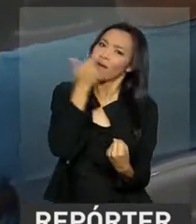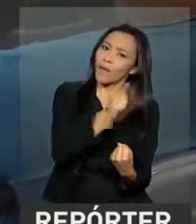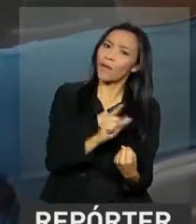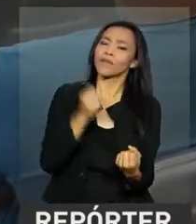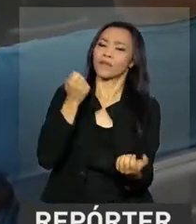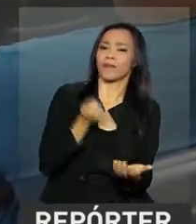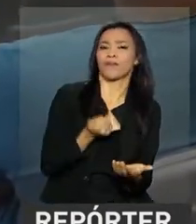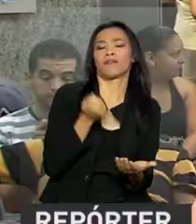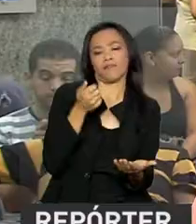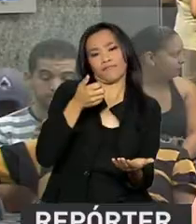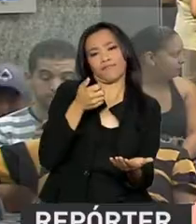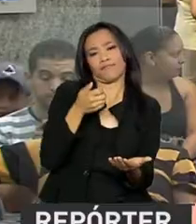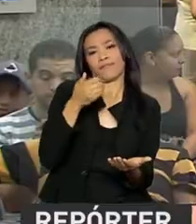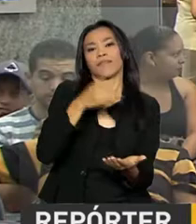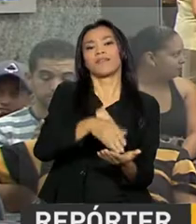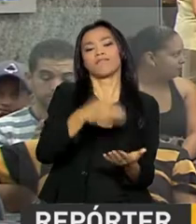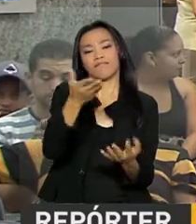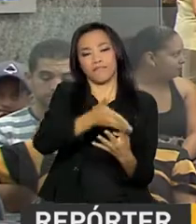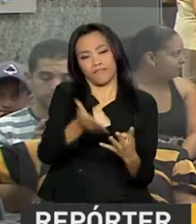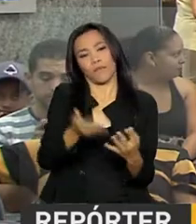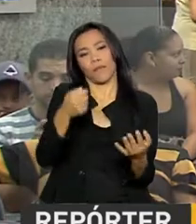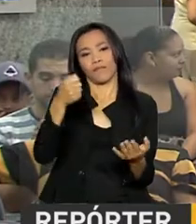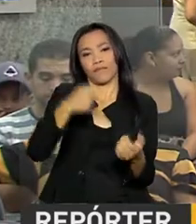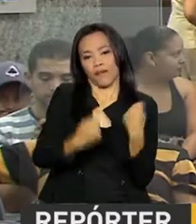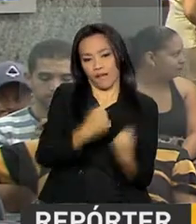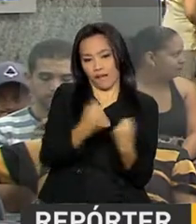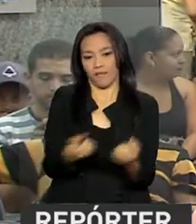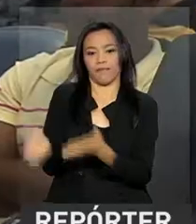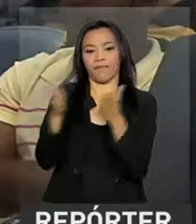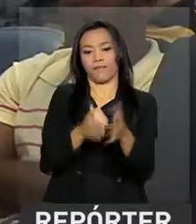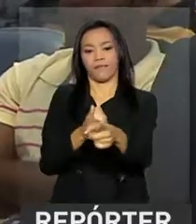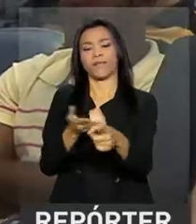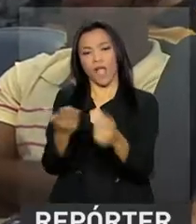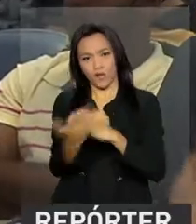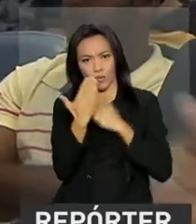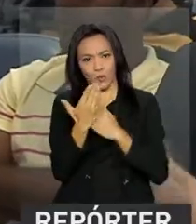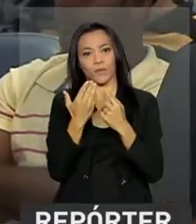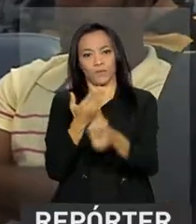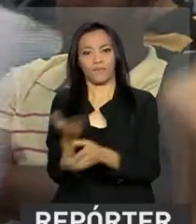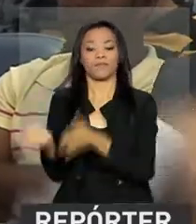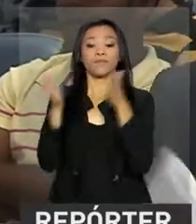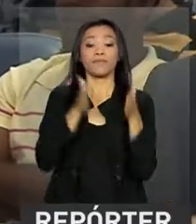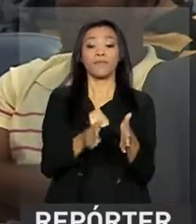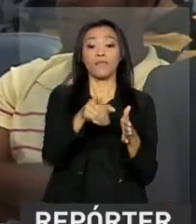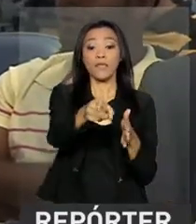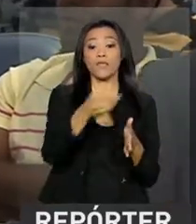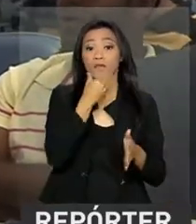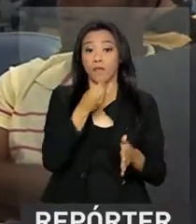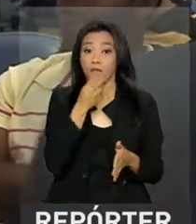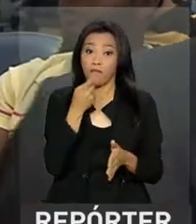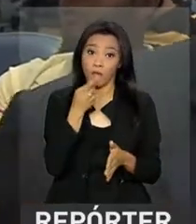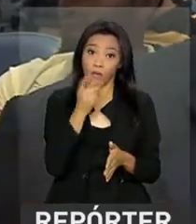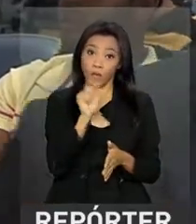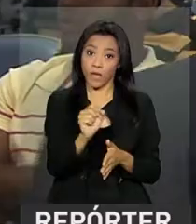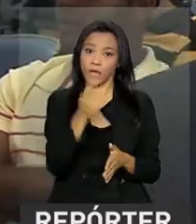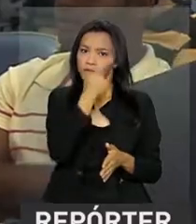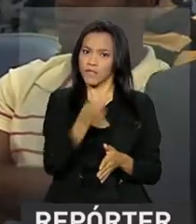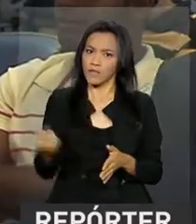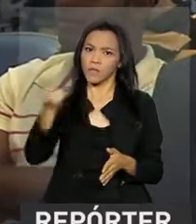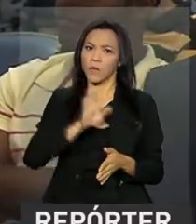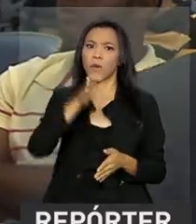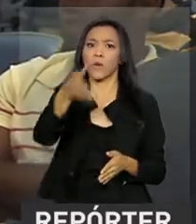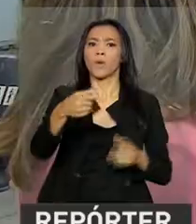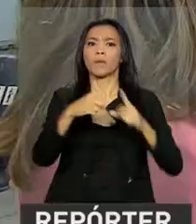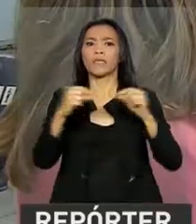no carro, né? Mas ajuda, ajuda sim, com certeza. Muito bom. O vice-presidente de tecnologia da Caixa, José Irado, visitou uma agência